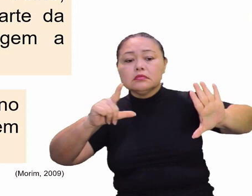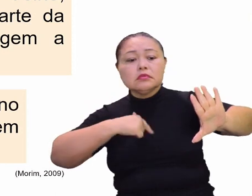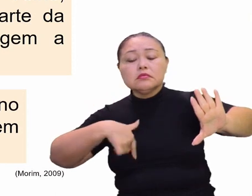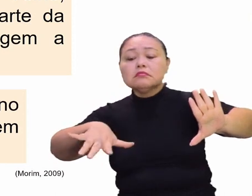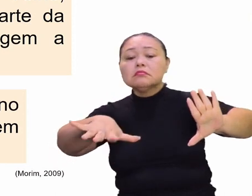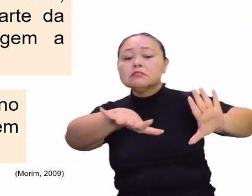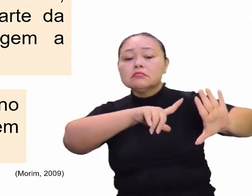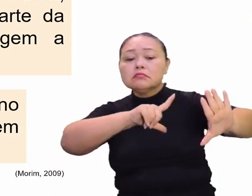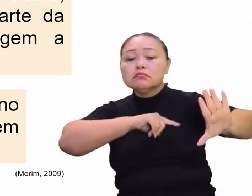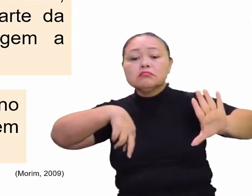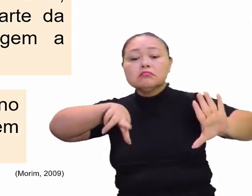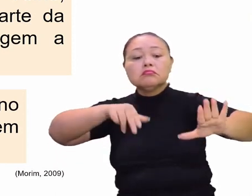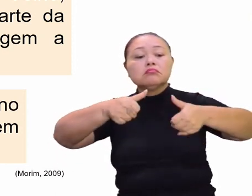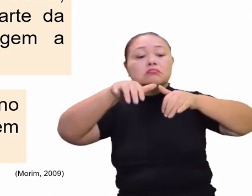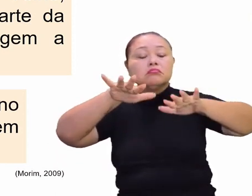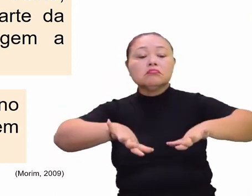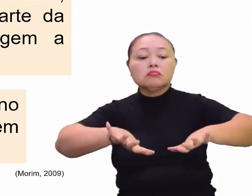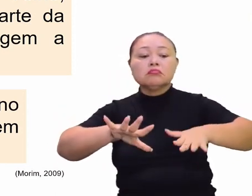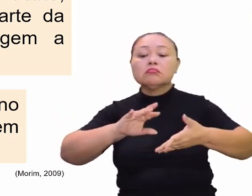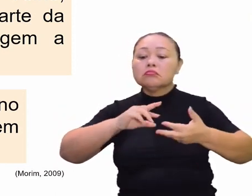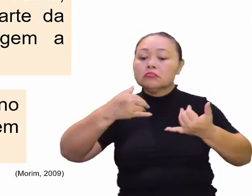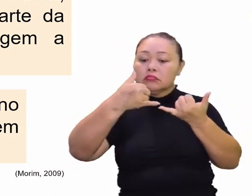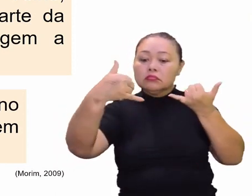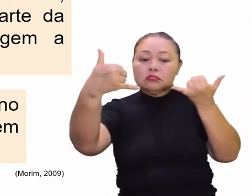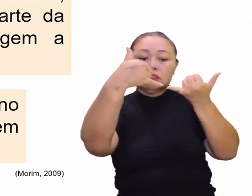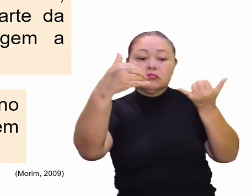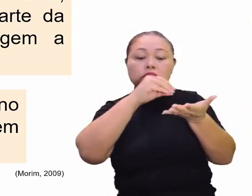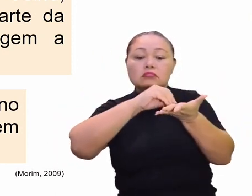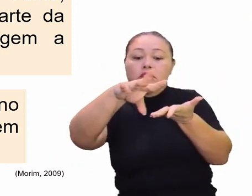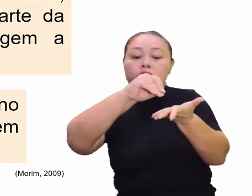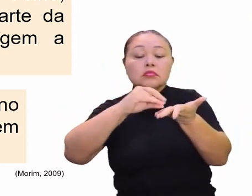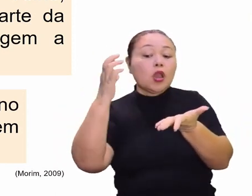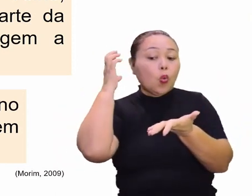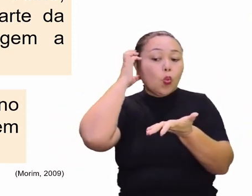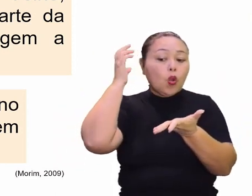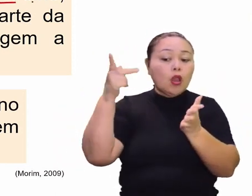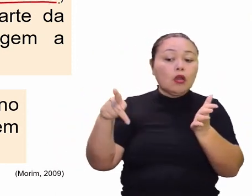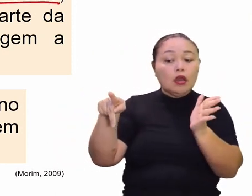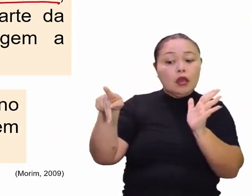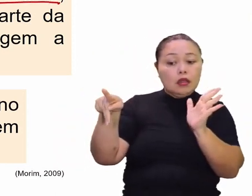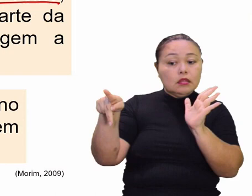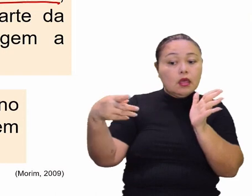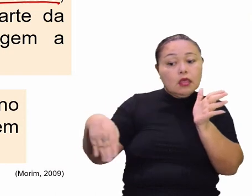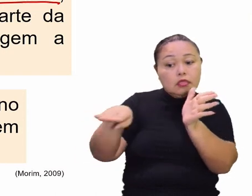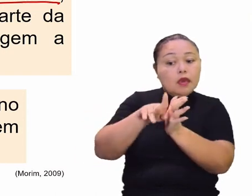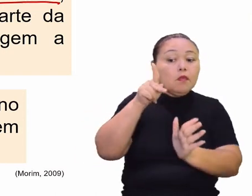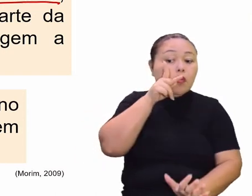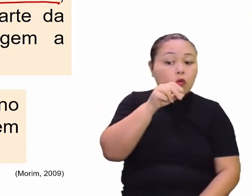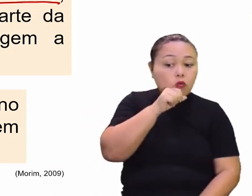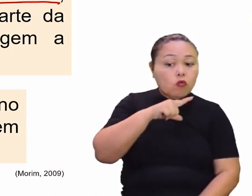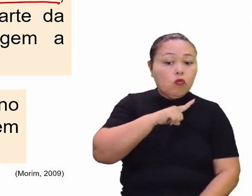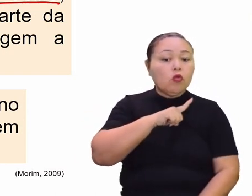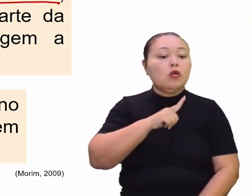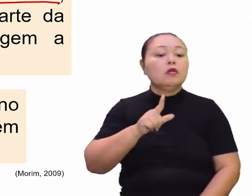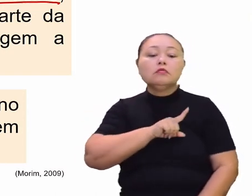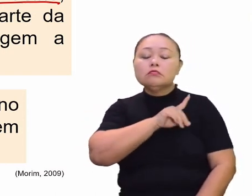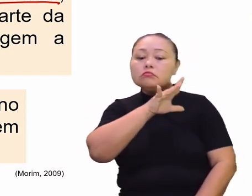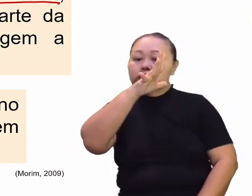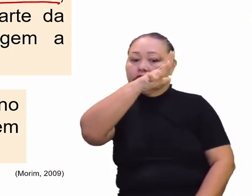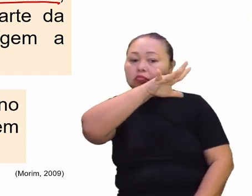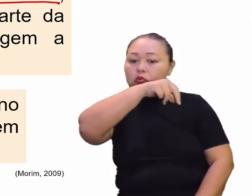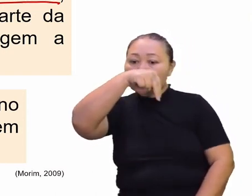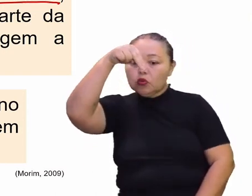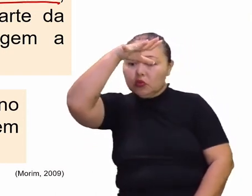e resultou na decisão de implantar uma rede telegráfica que sairia lá de Cuiabá a Porto Velho, cortando o norte do Mato